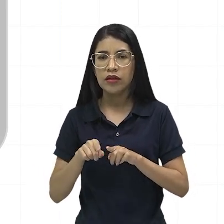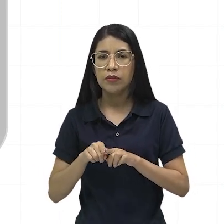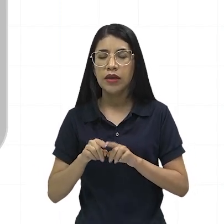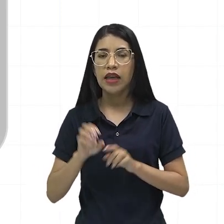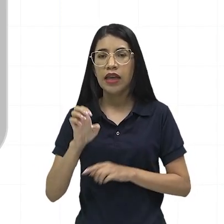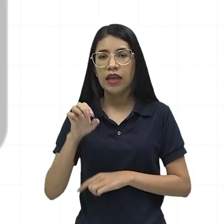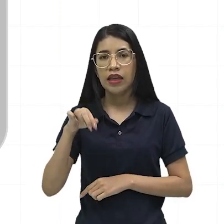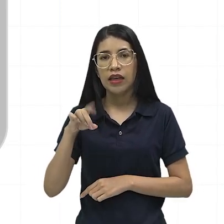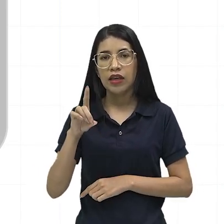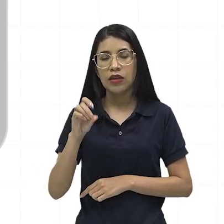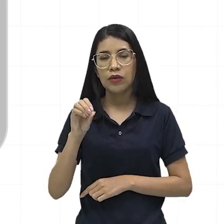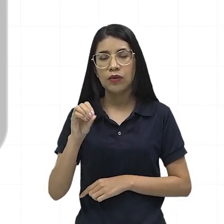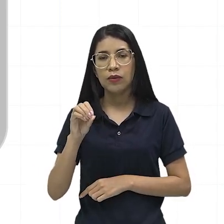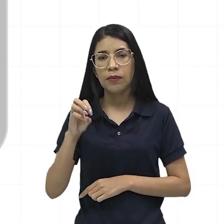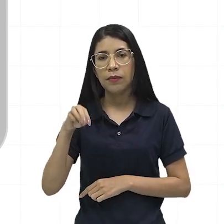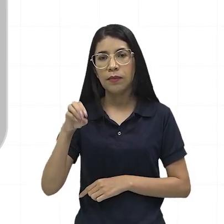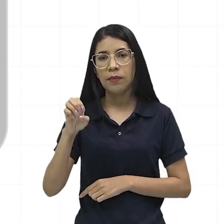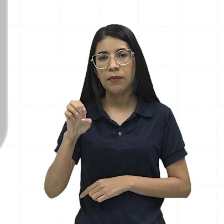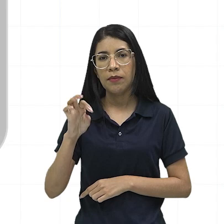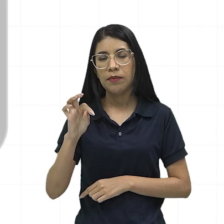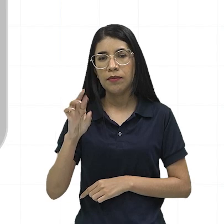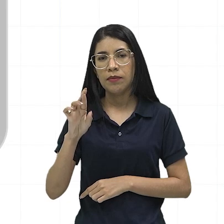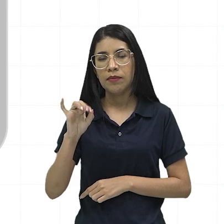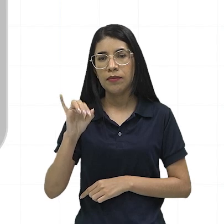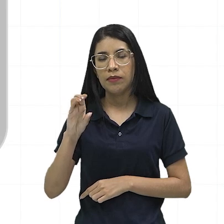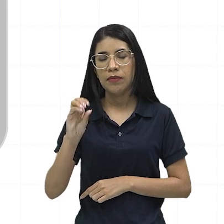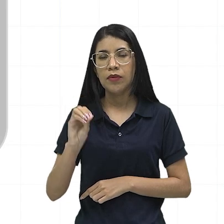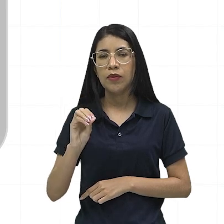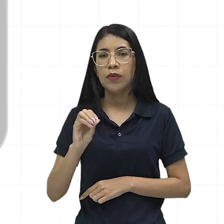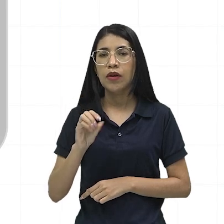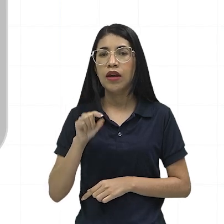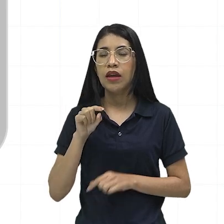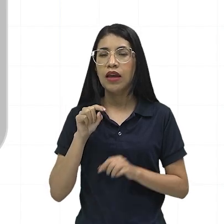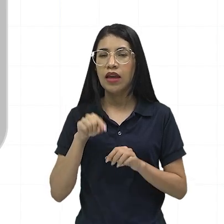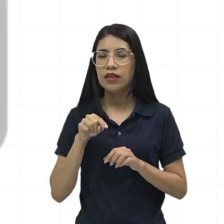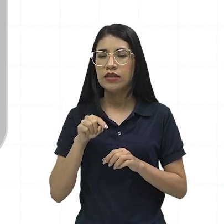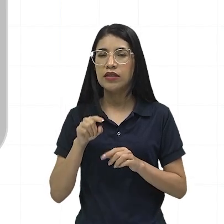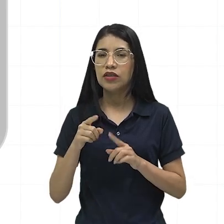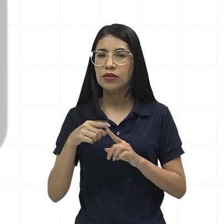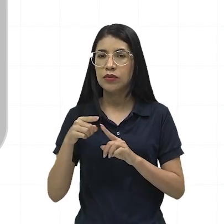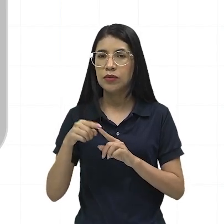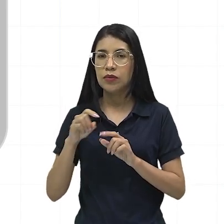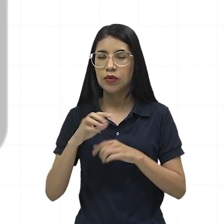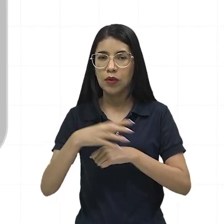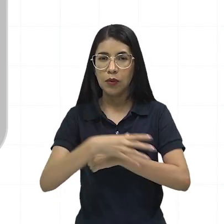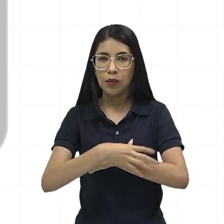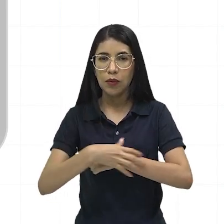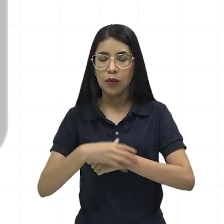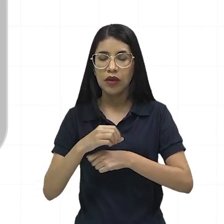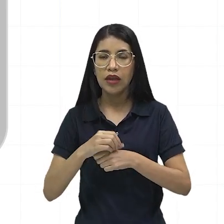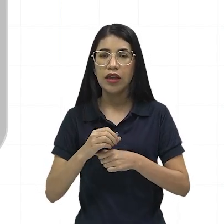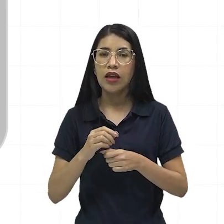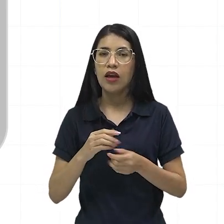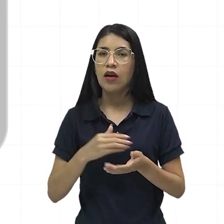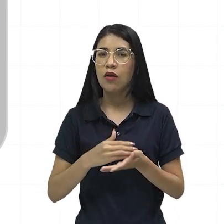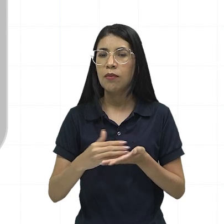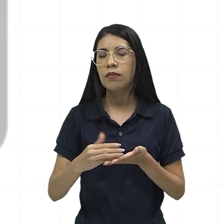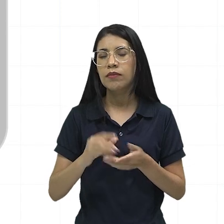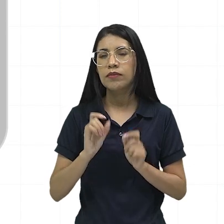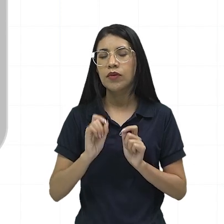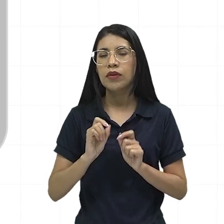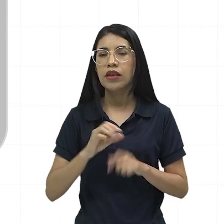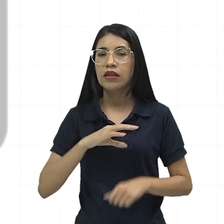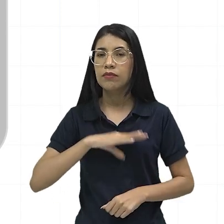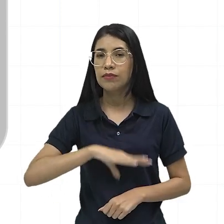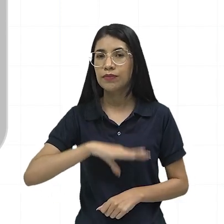chamada endométrio. É esse endométrio que vai se destacar no momento da menstruação, tá bom?